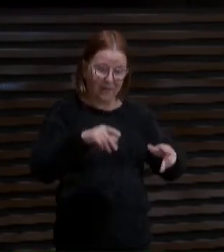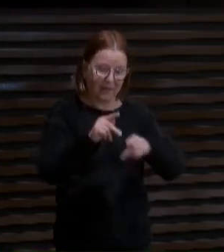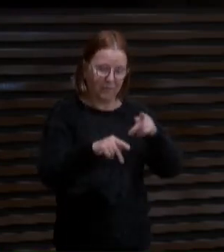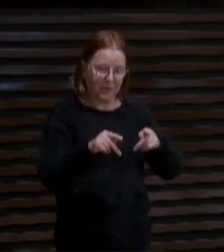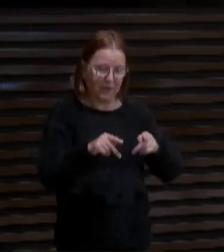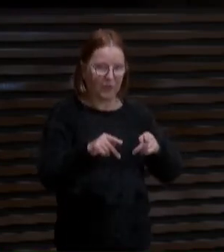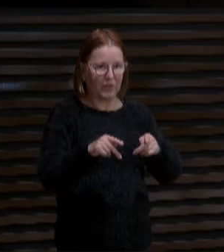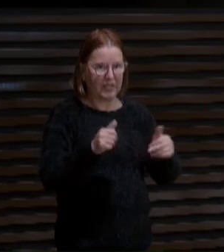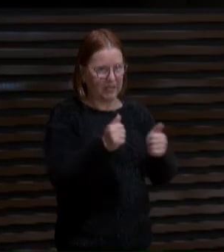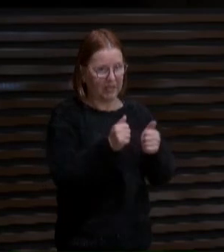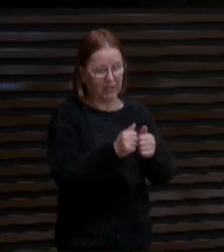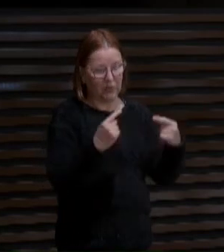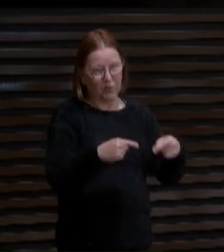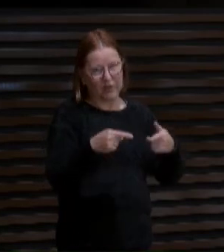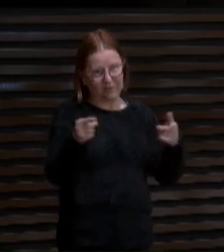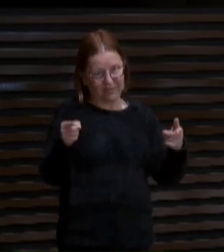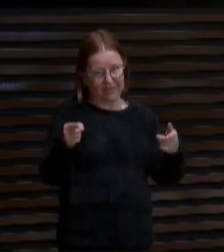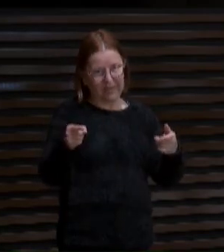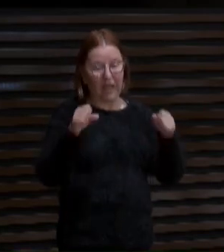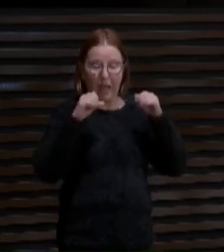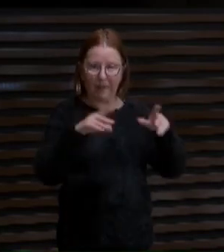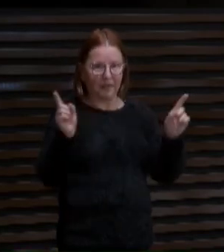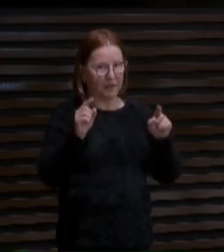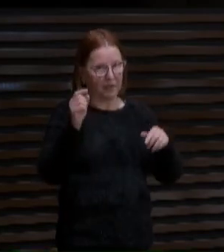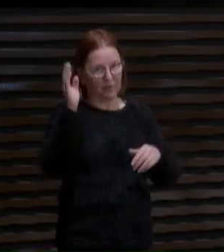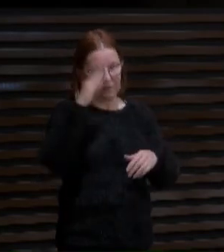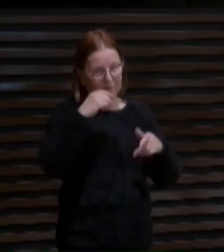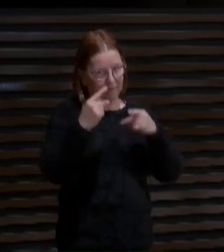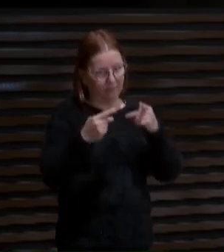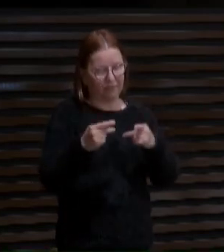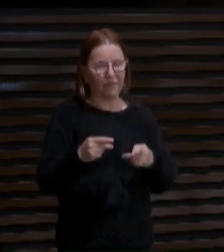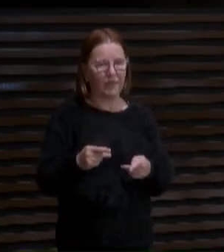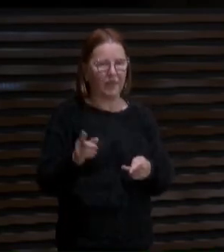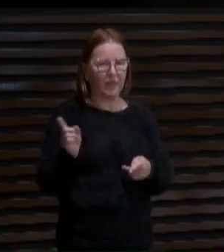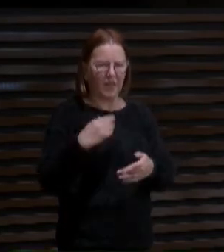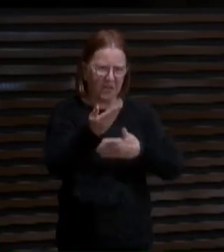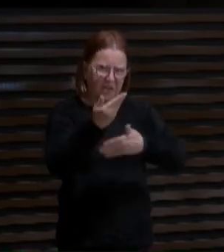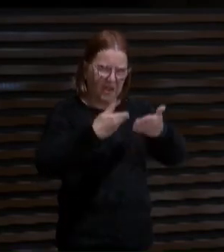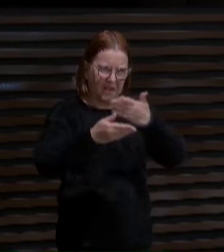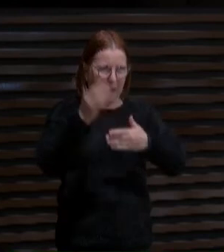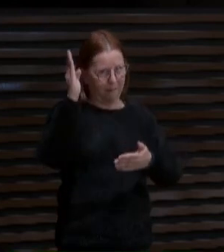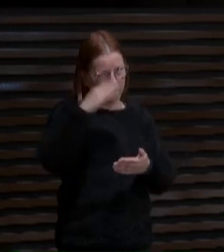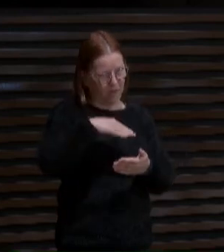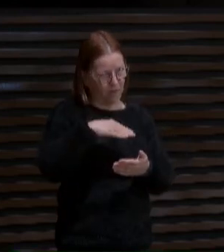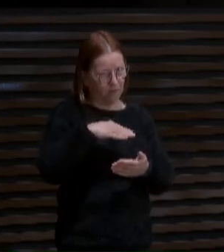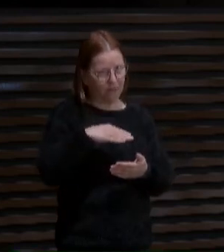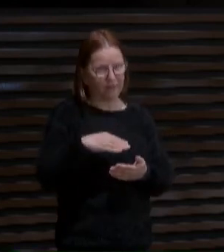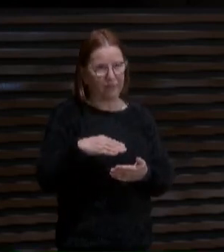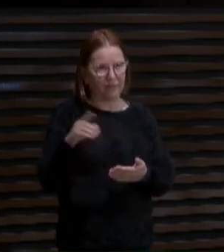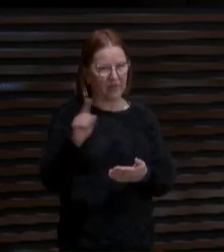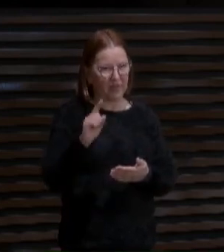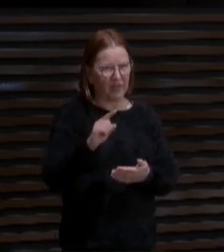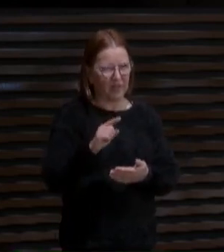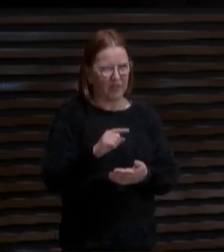perseguem abençoar e não amaldiçoei não torneis a ninguém mal por mal não vos ninguém a